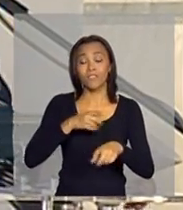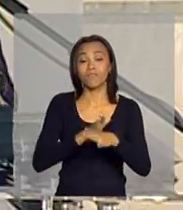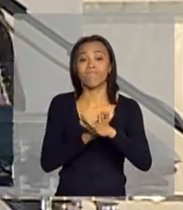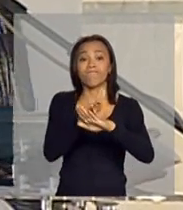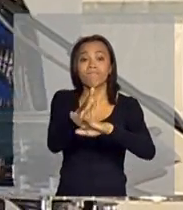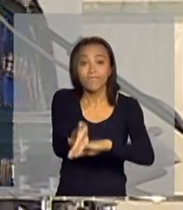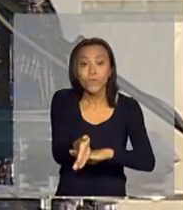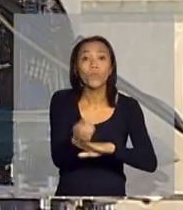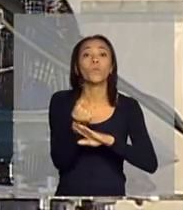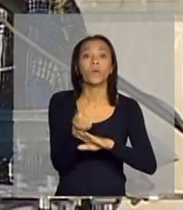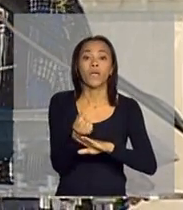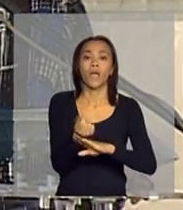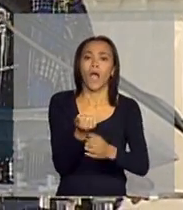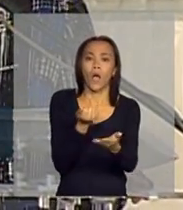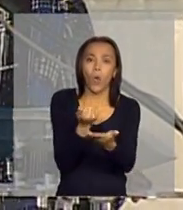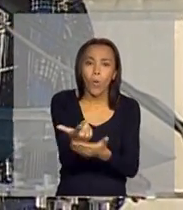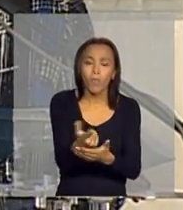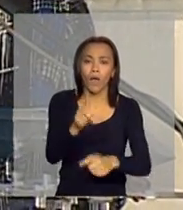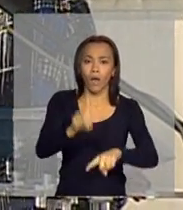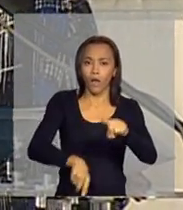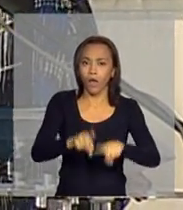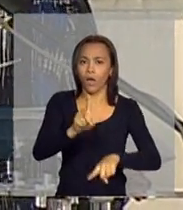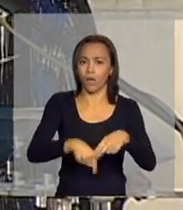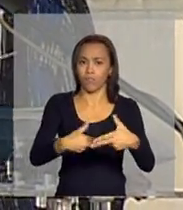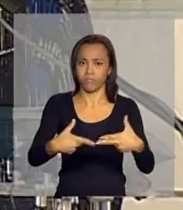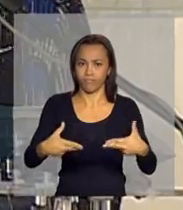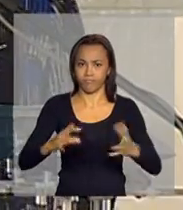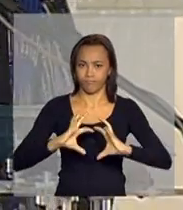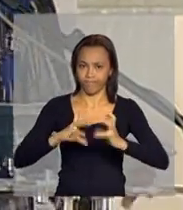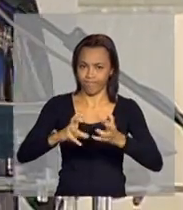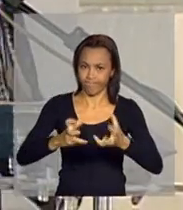tenham acesso a máquinas e equipamentos agrícolas.